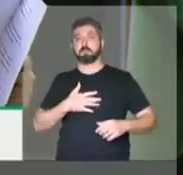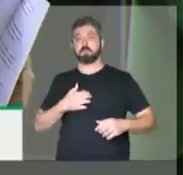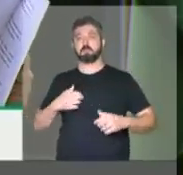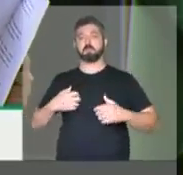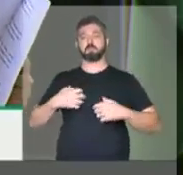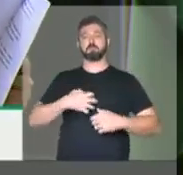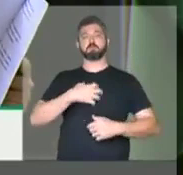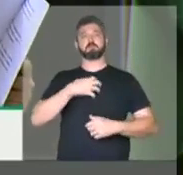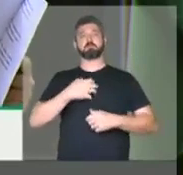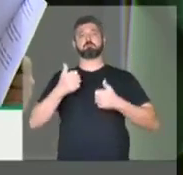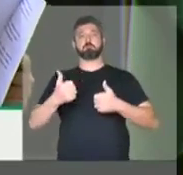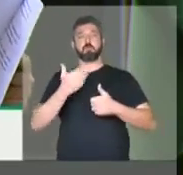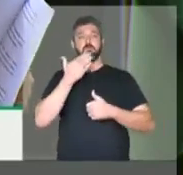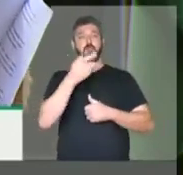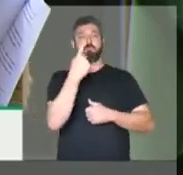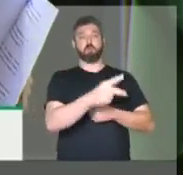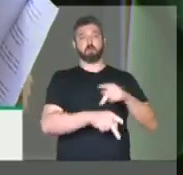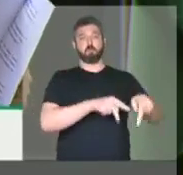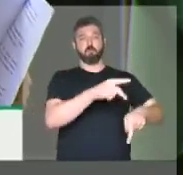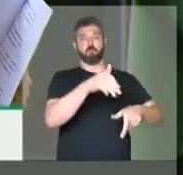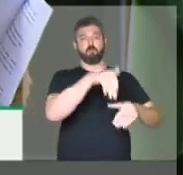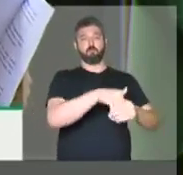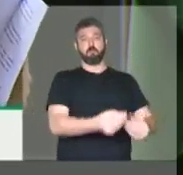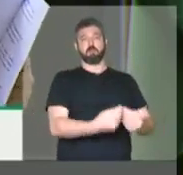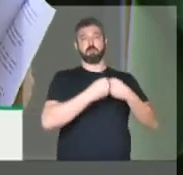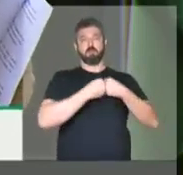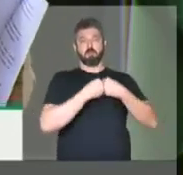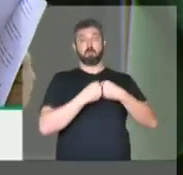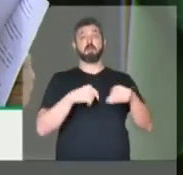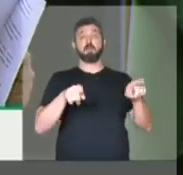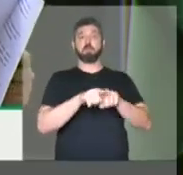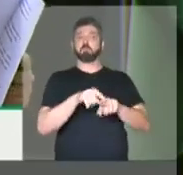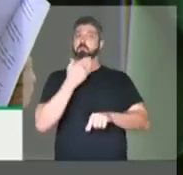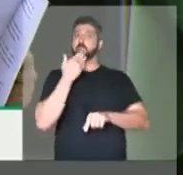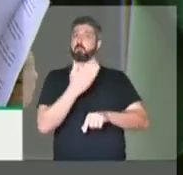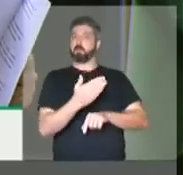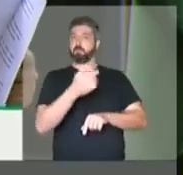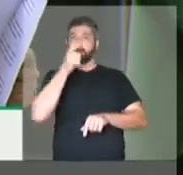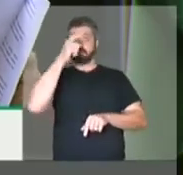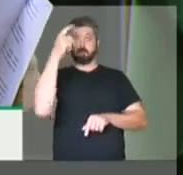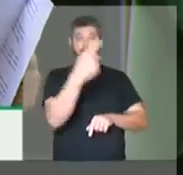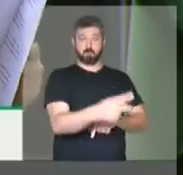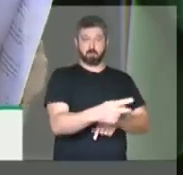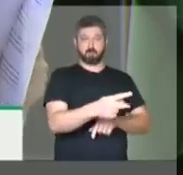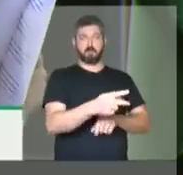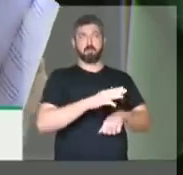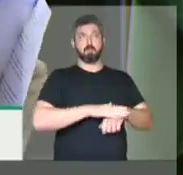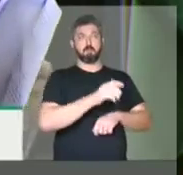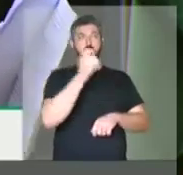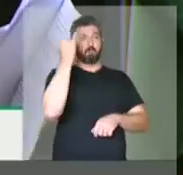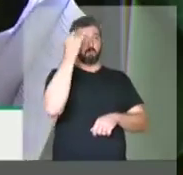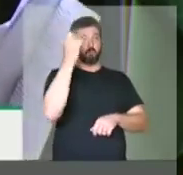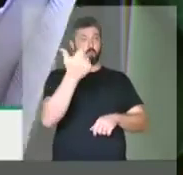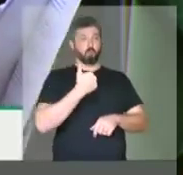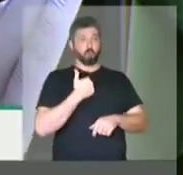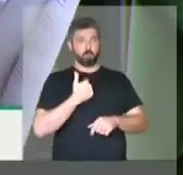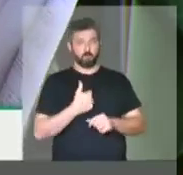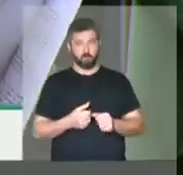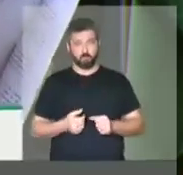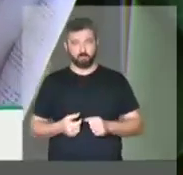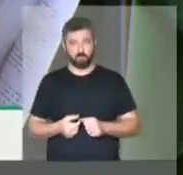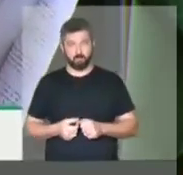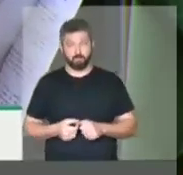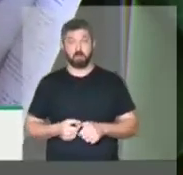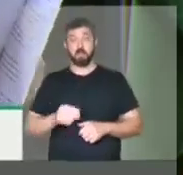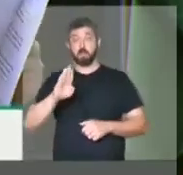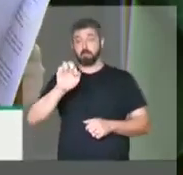suas satisfações às dos eleitores, e acima de tudo e sempre, dar preferência aos seus interesses sobre os seus. E destaca